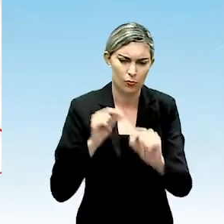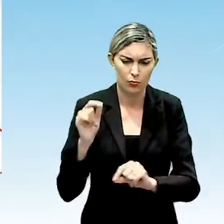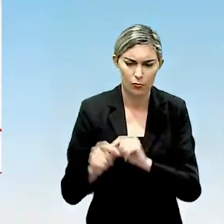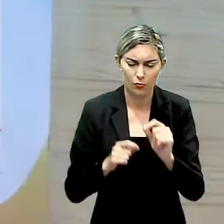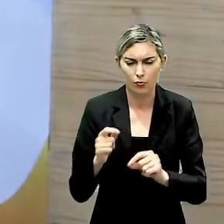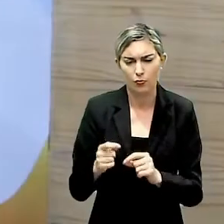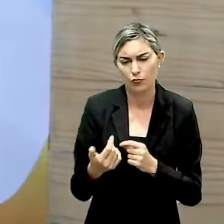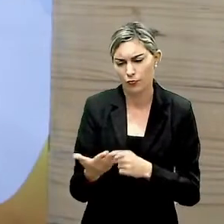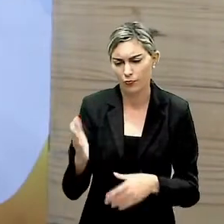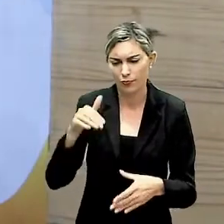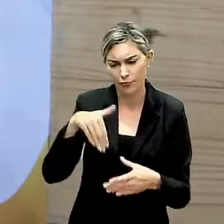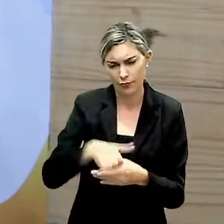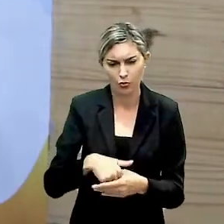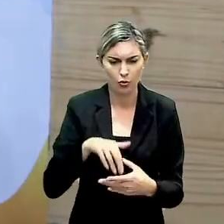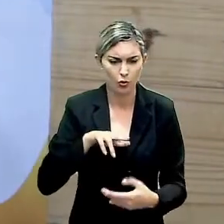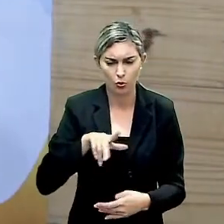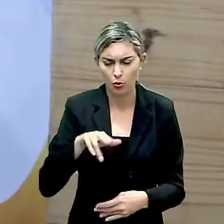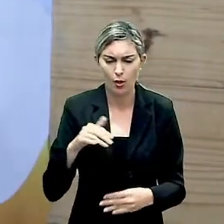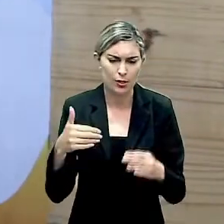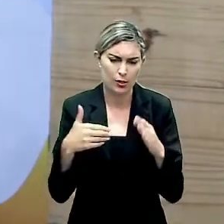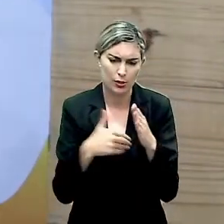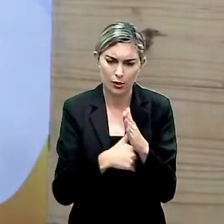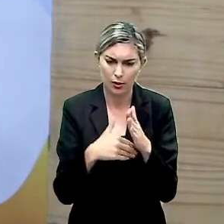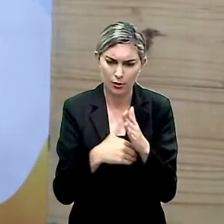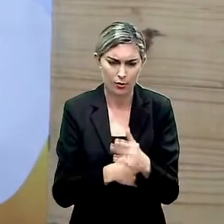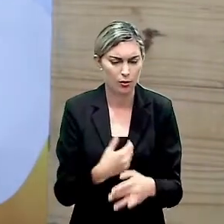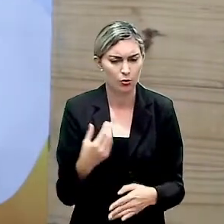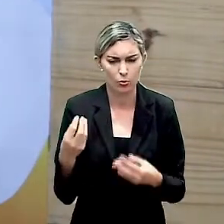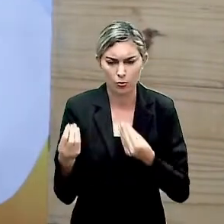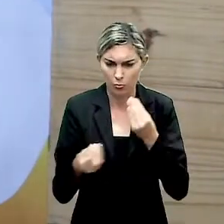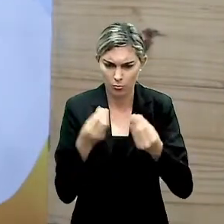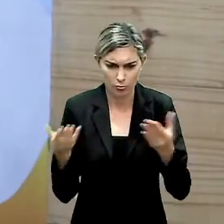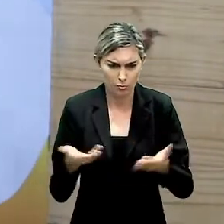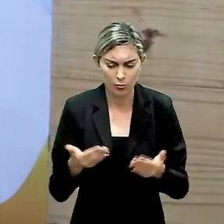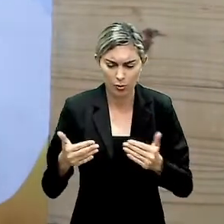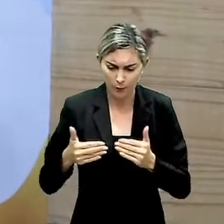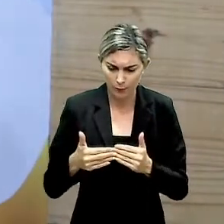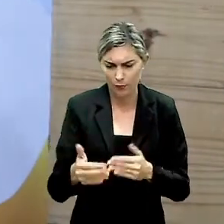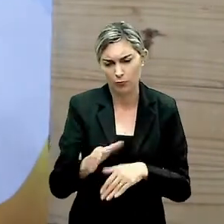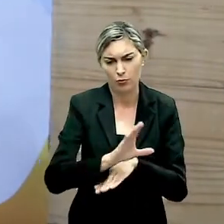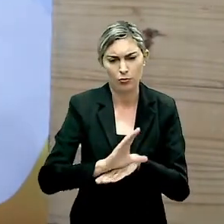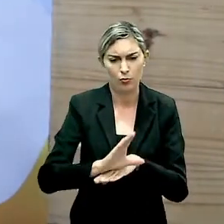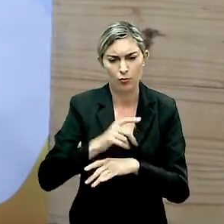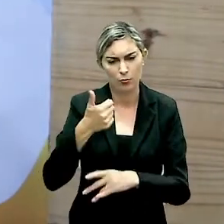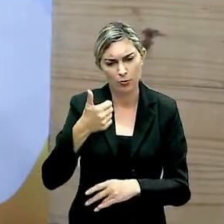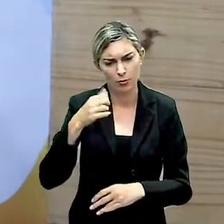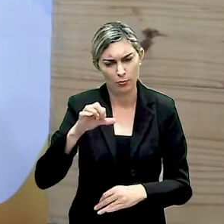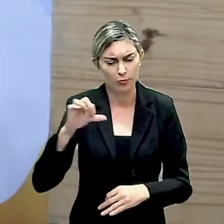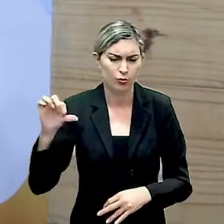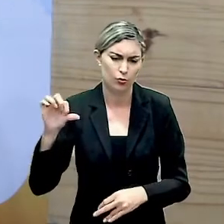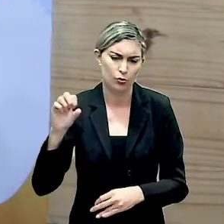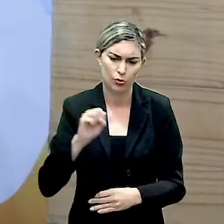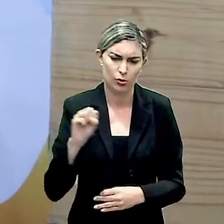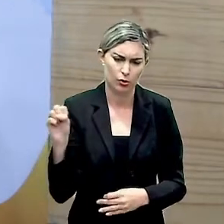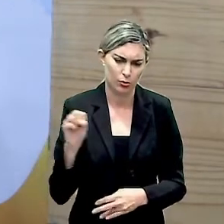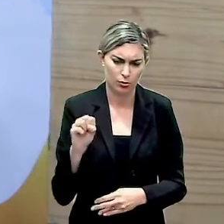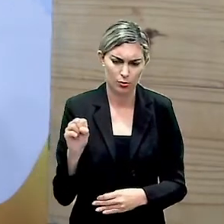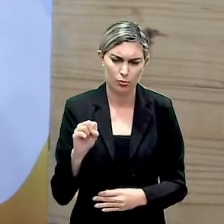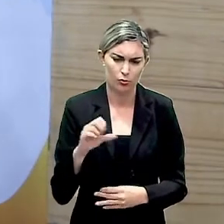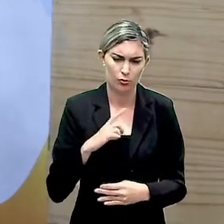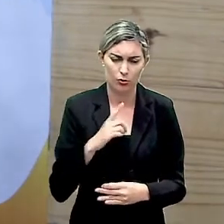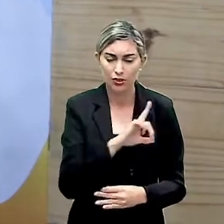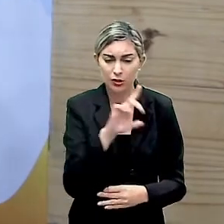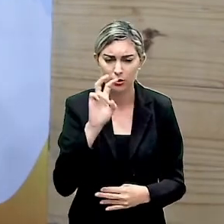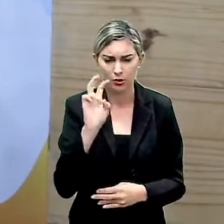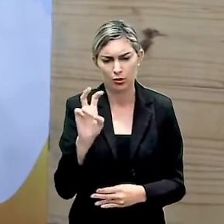Velho, o voto ele não é secreto como hoje a gente tem, né, a partir da nossa Constituição de 1988, promulgada no dia